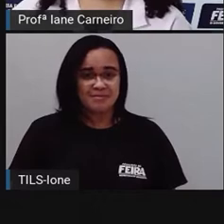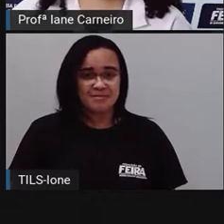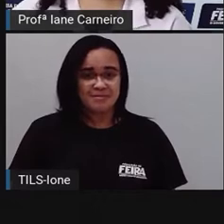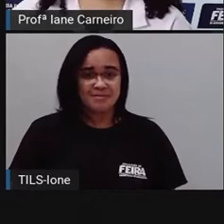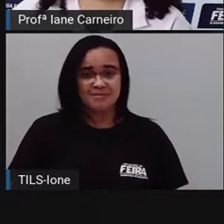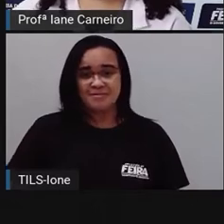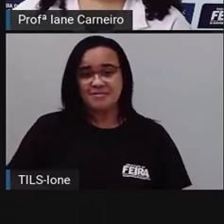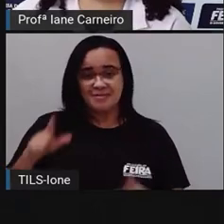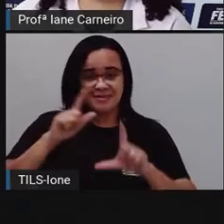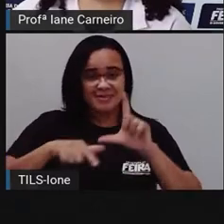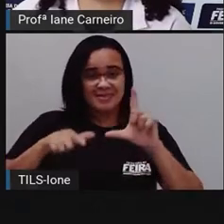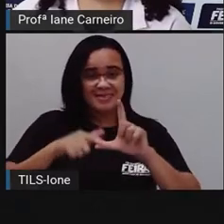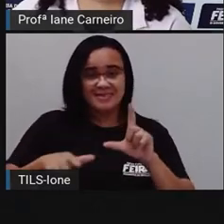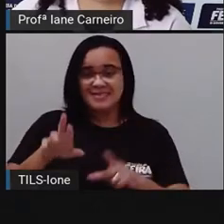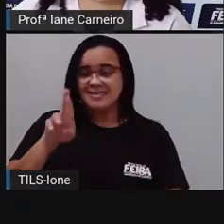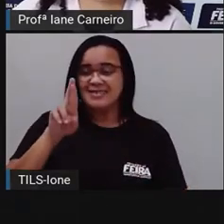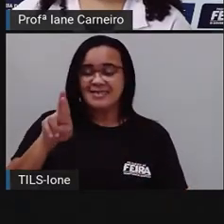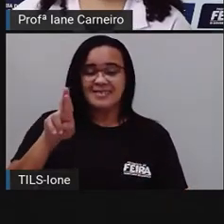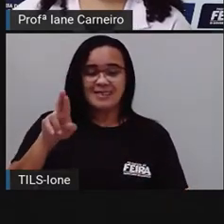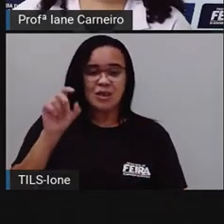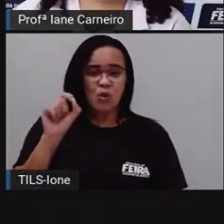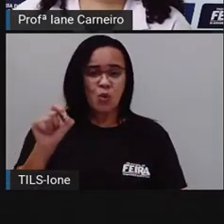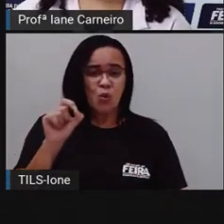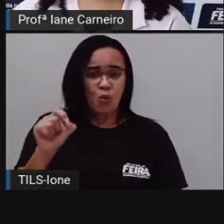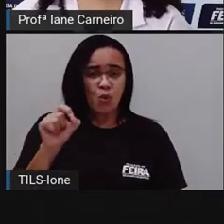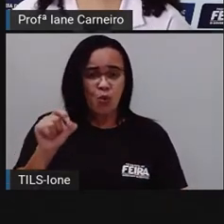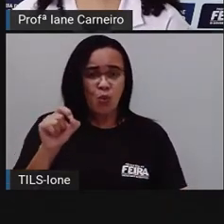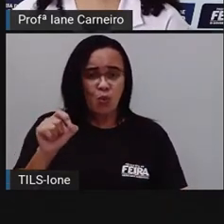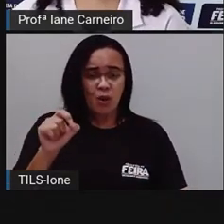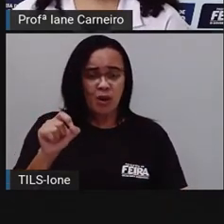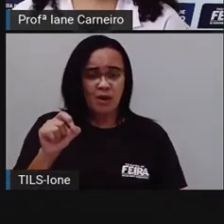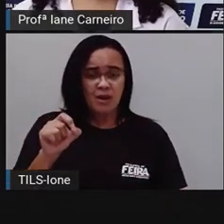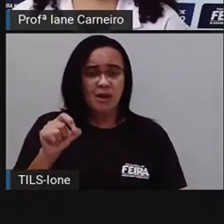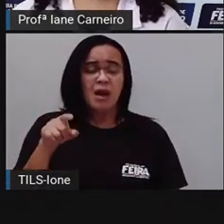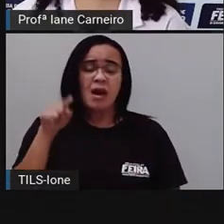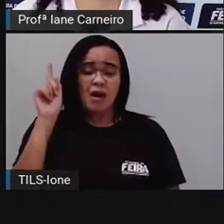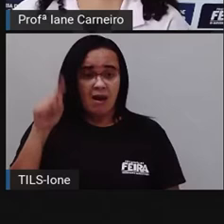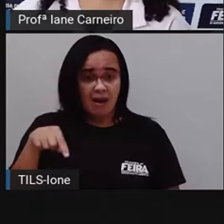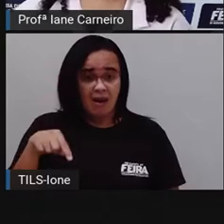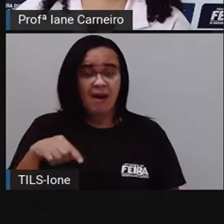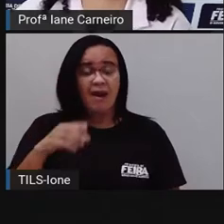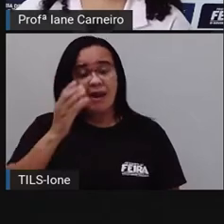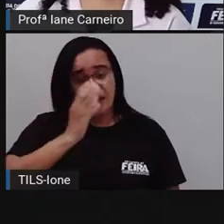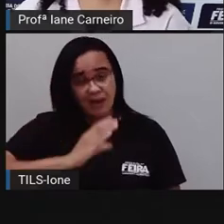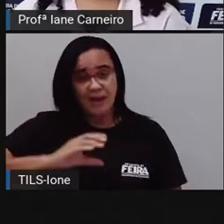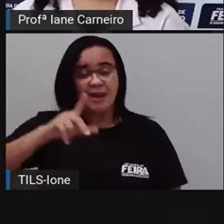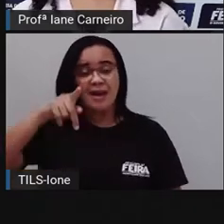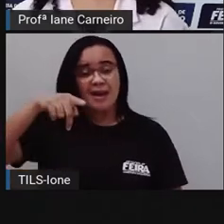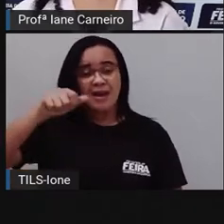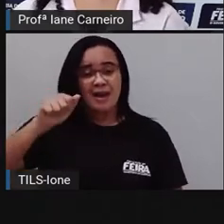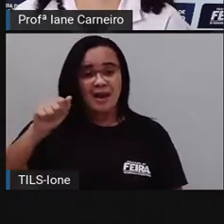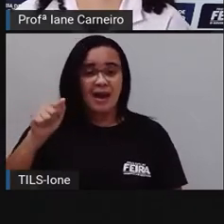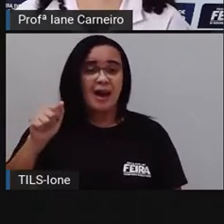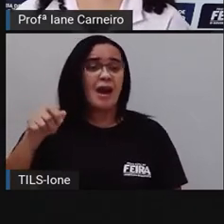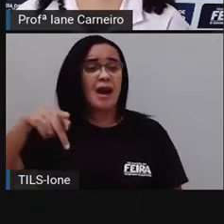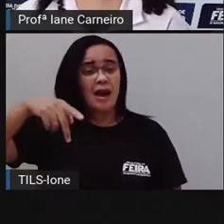E com a letra R? A raposa e o rinoceronte rindo do rabo do rato.